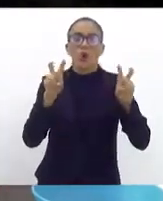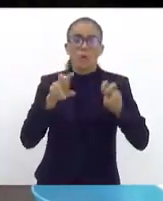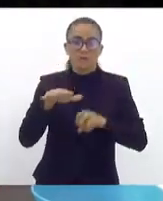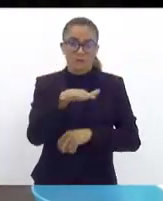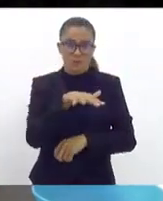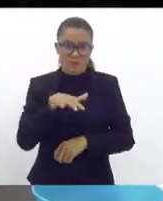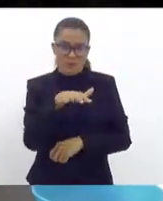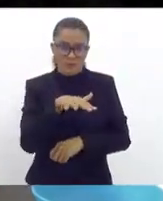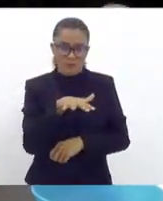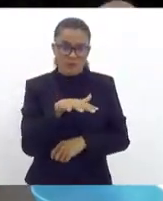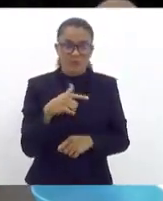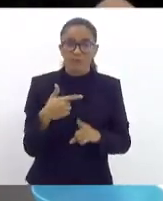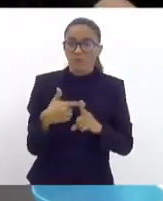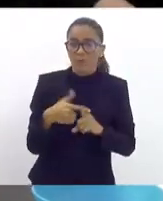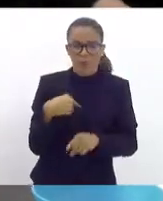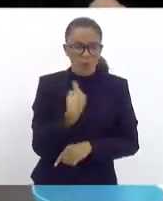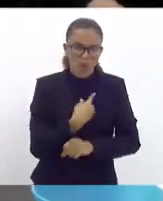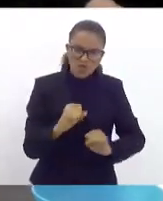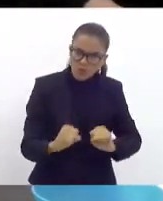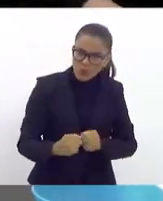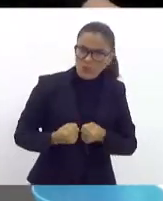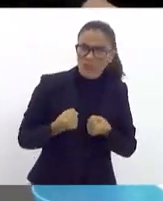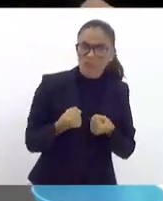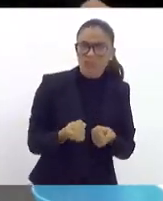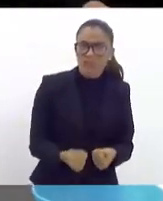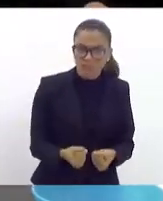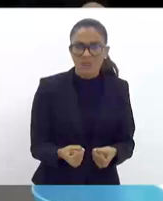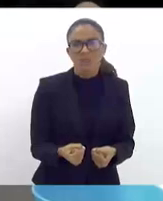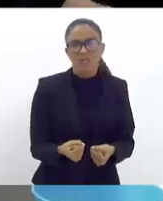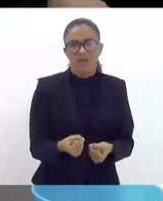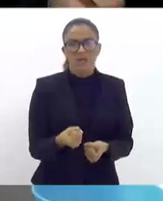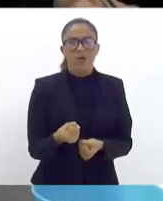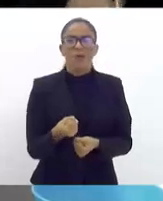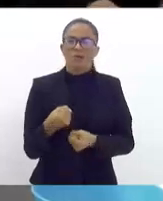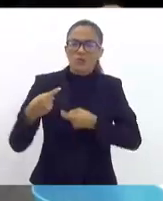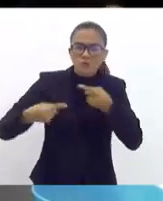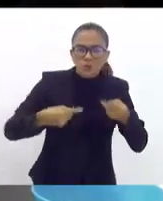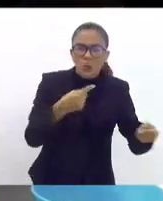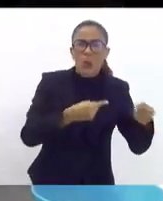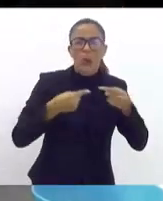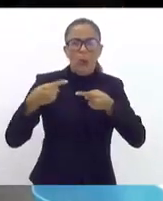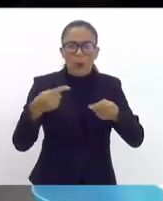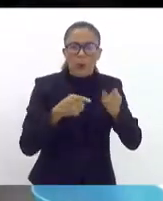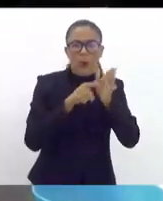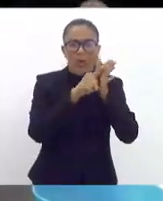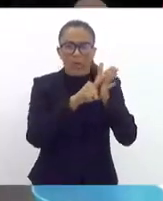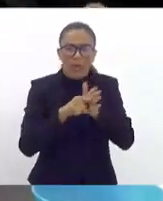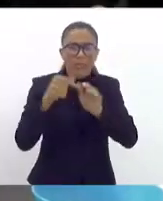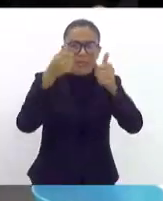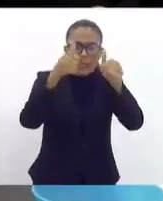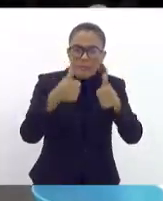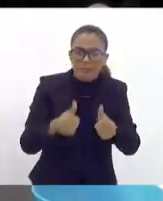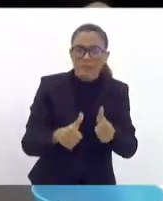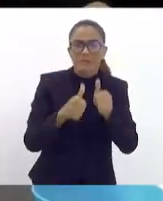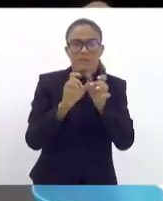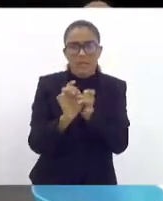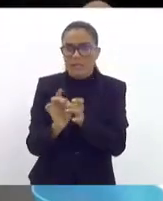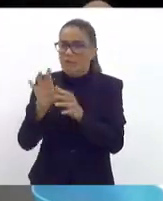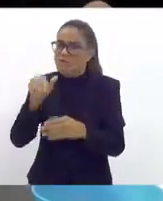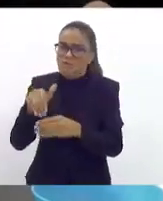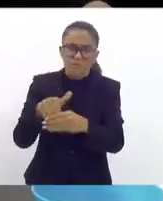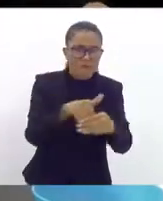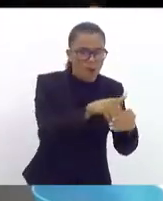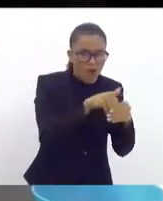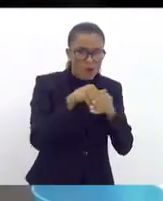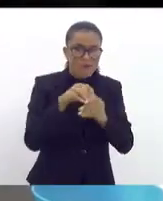porque a gente faz todo um esforço vem para cá discute debate Analisa delibera vota